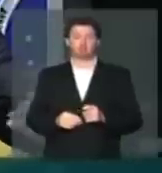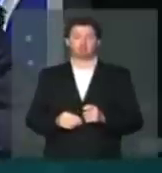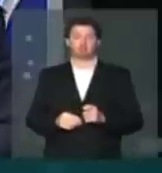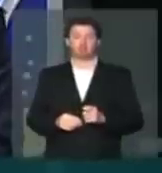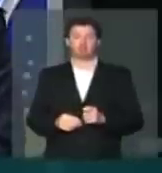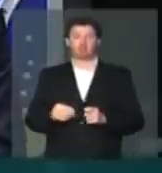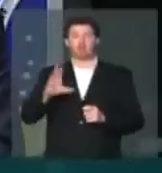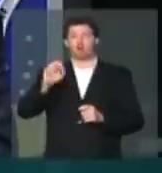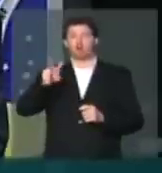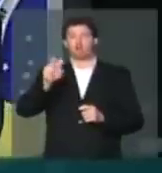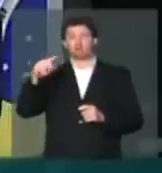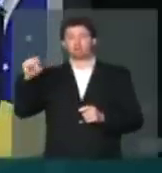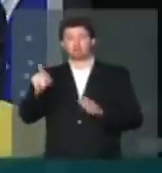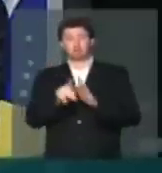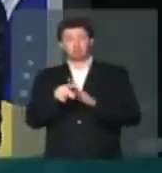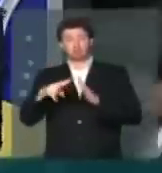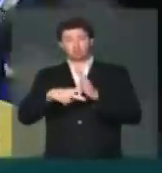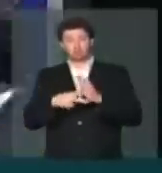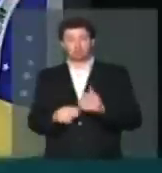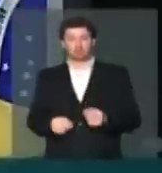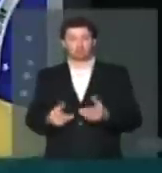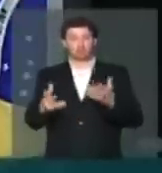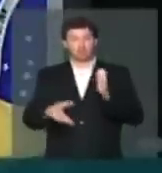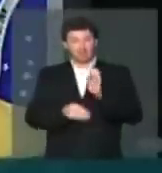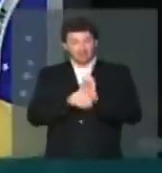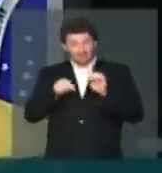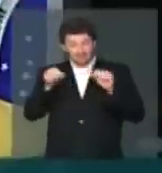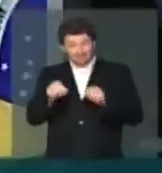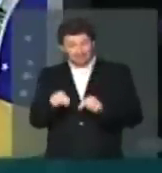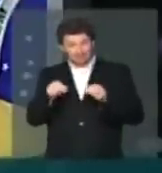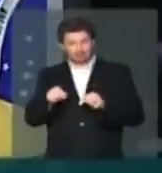na convenção do teu sindicato. Esta